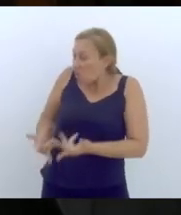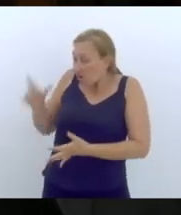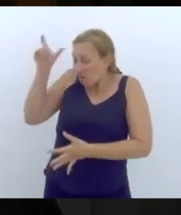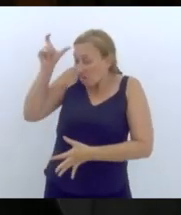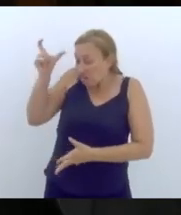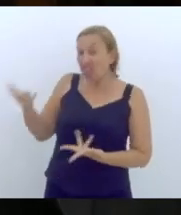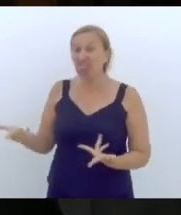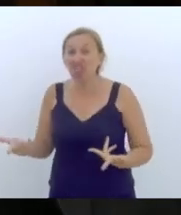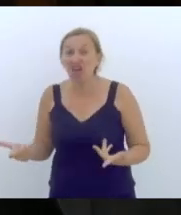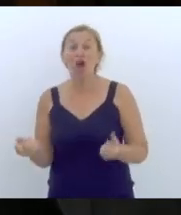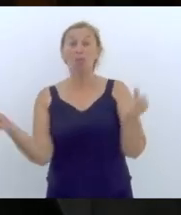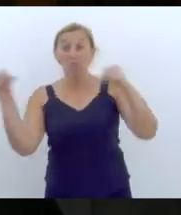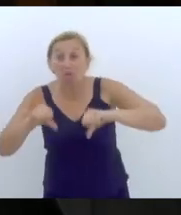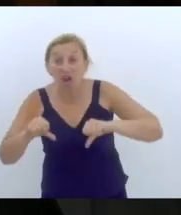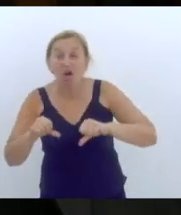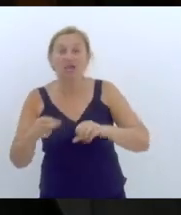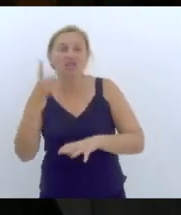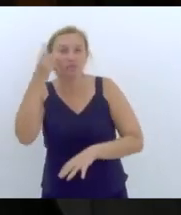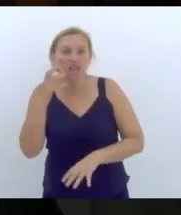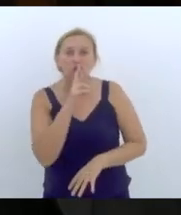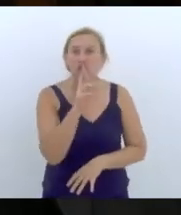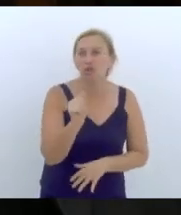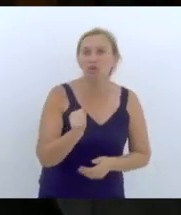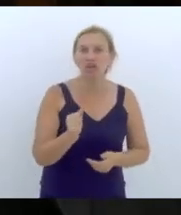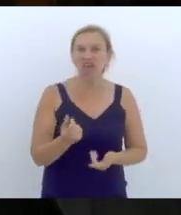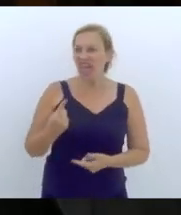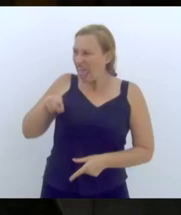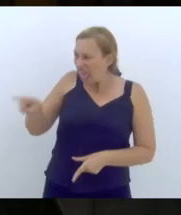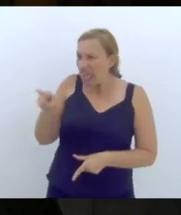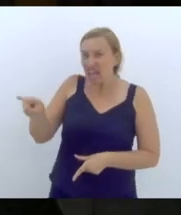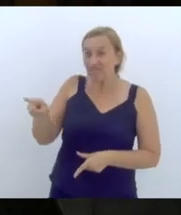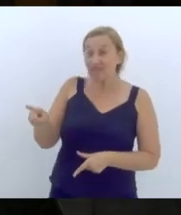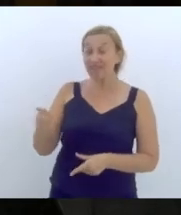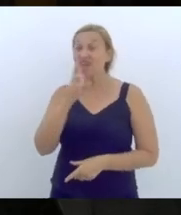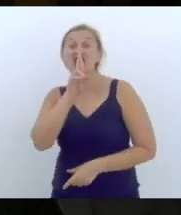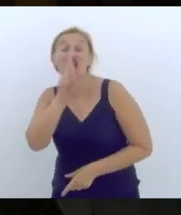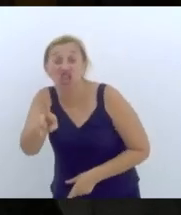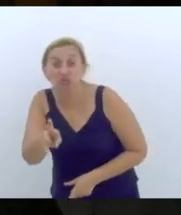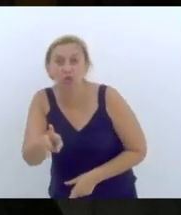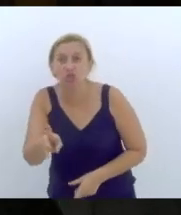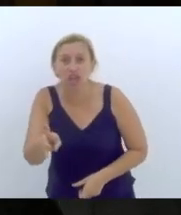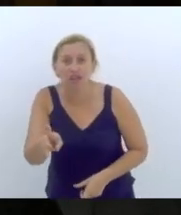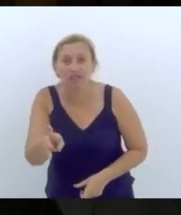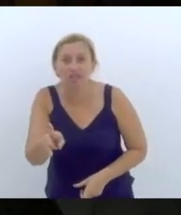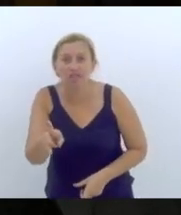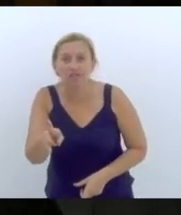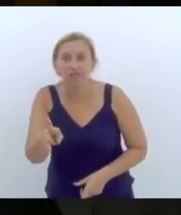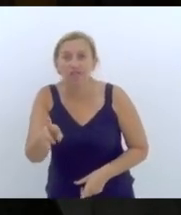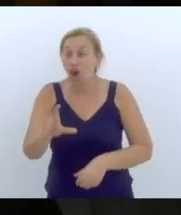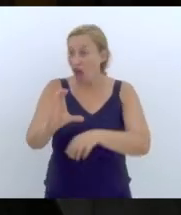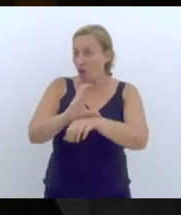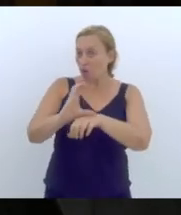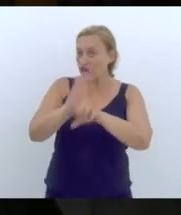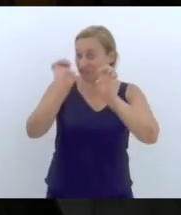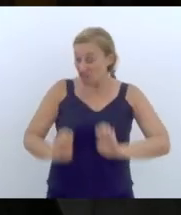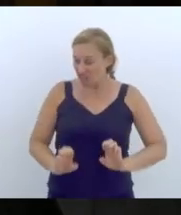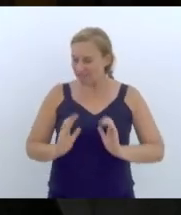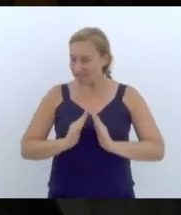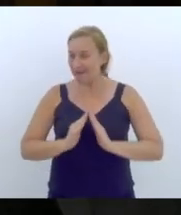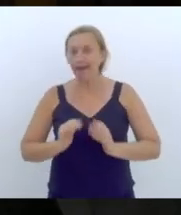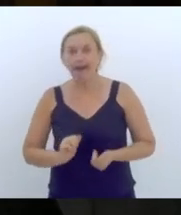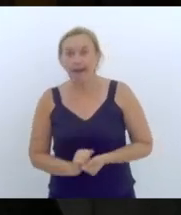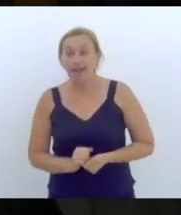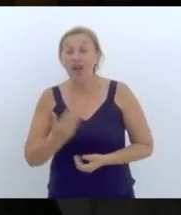que isso, deputado Rodrigo Amorim, ele vai ter que responder ao Conselho de Ética dessa casa